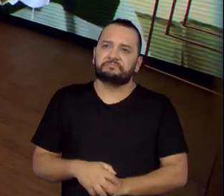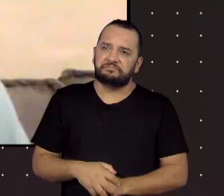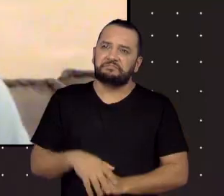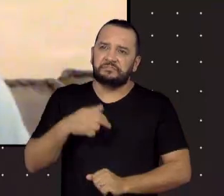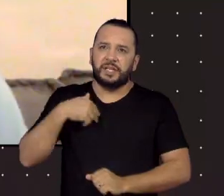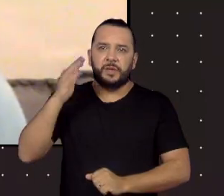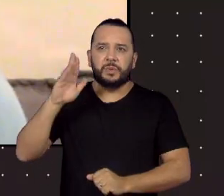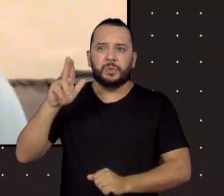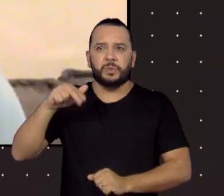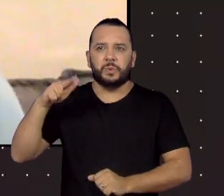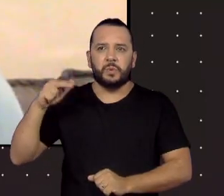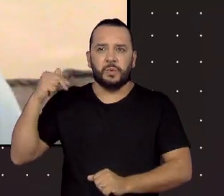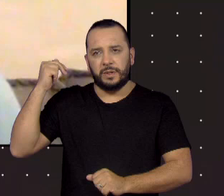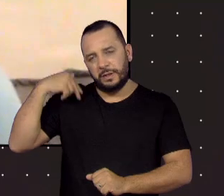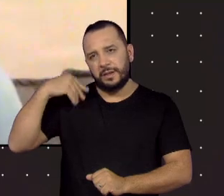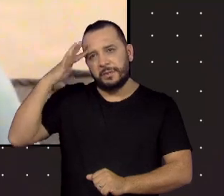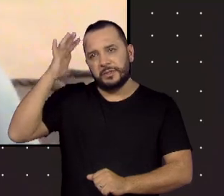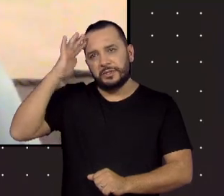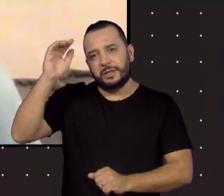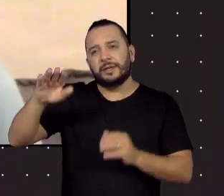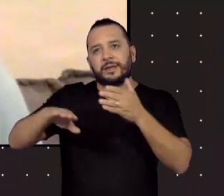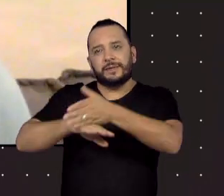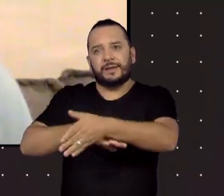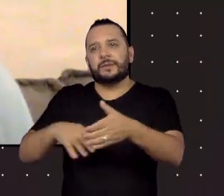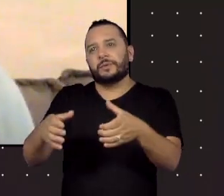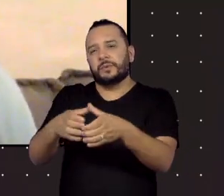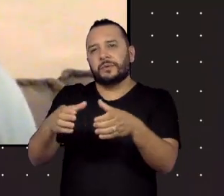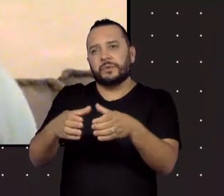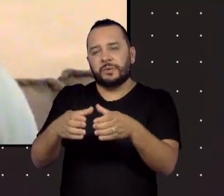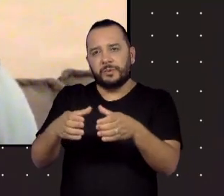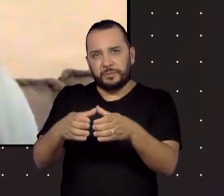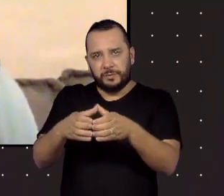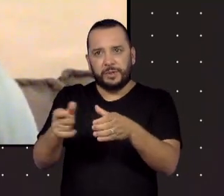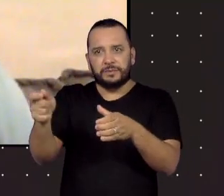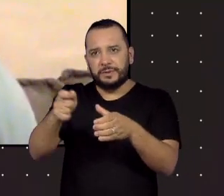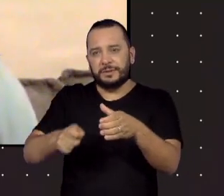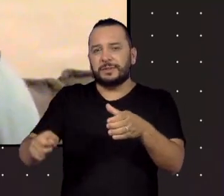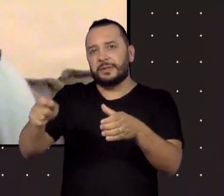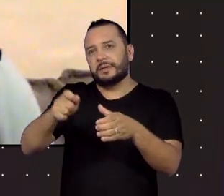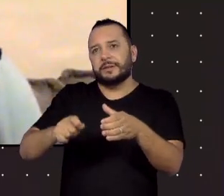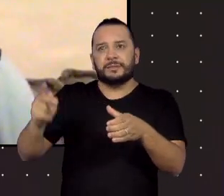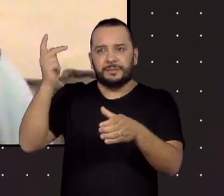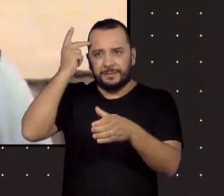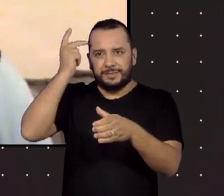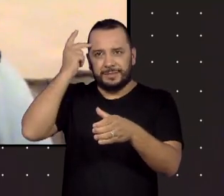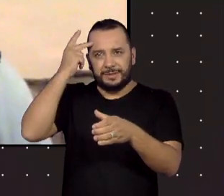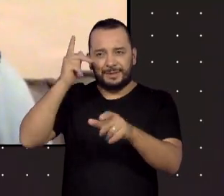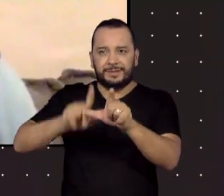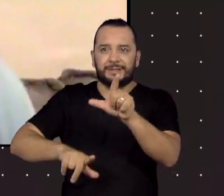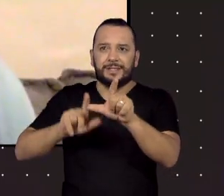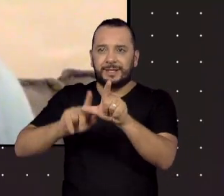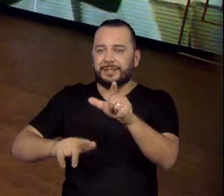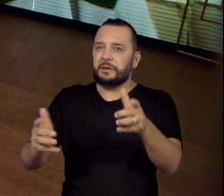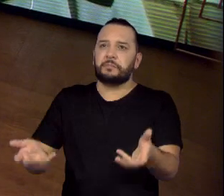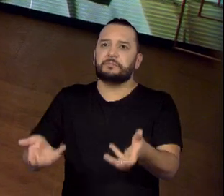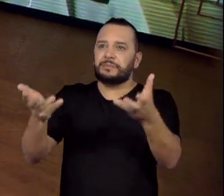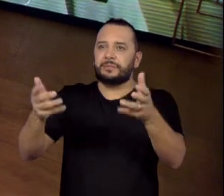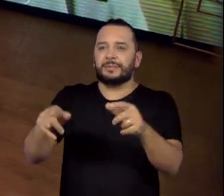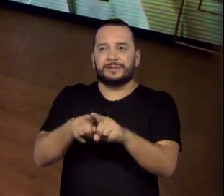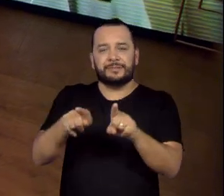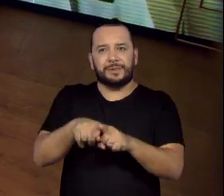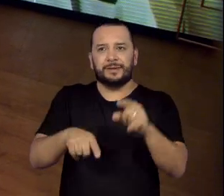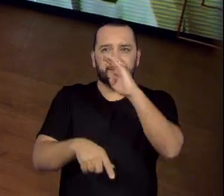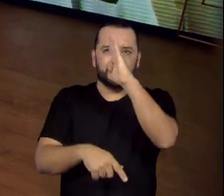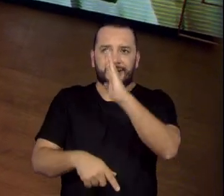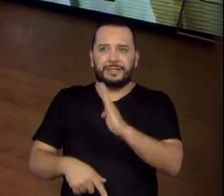ia ser da Academia Paulista. Jamais imaginei que eu ia ser da Academia Brasileira, entende?